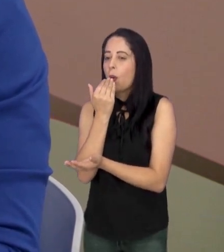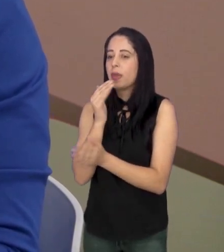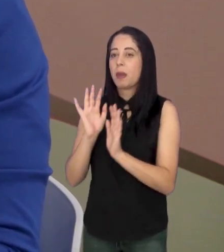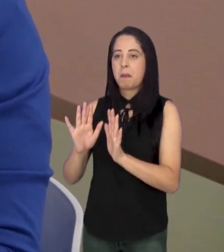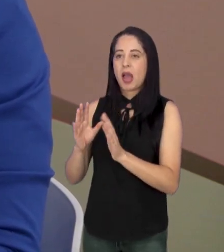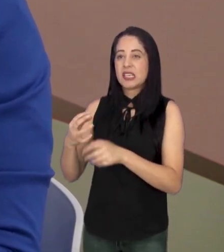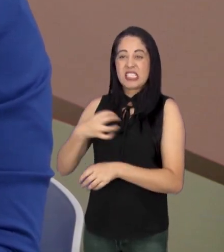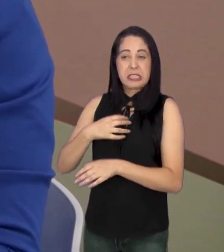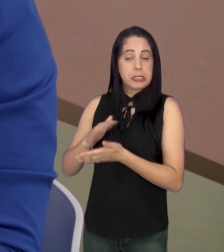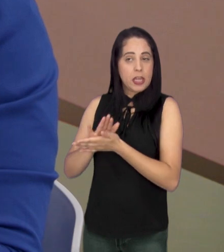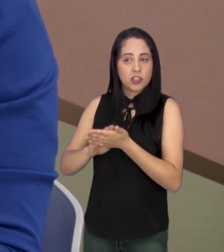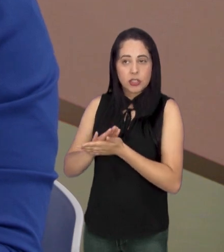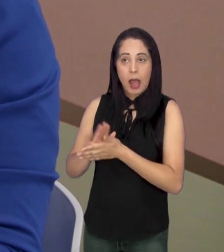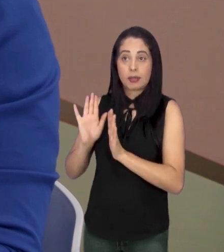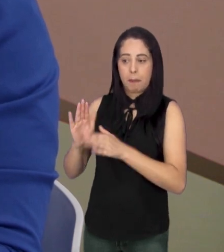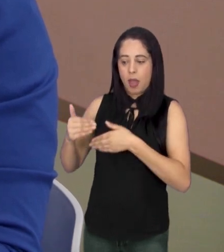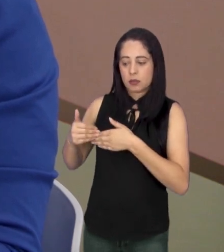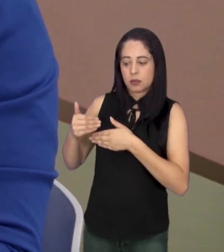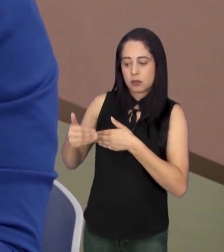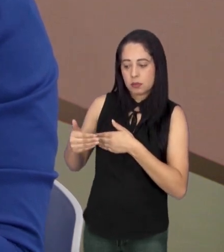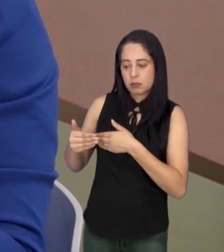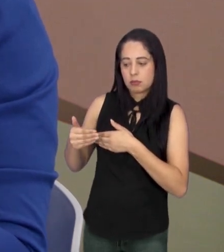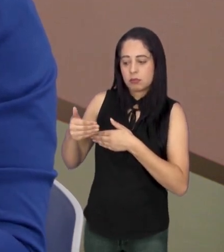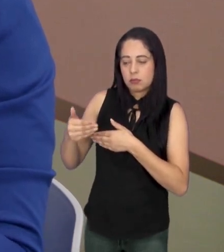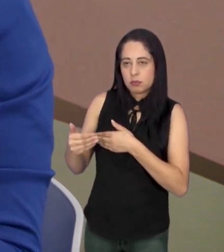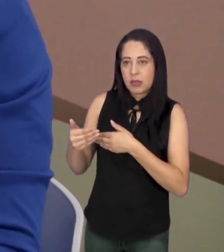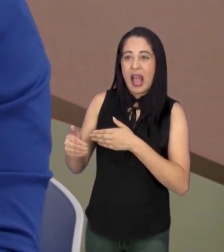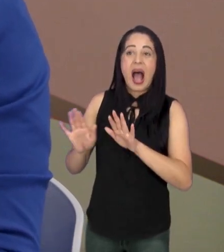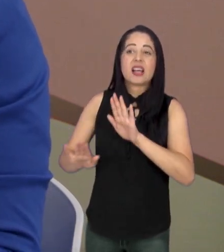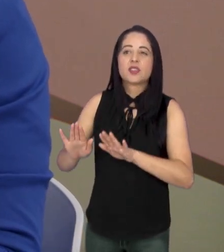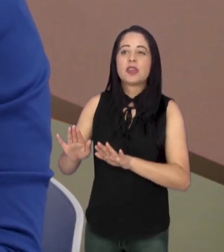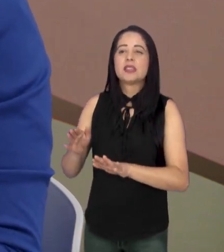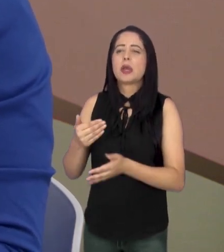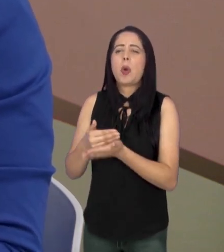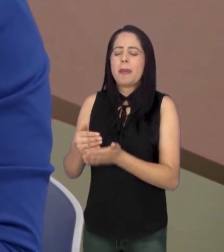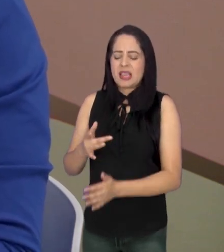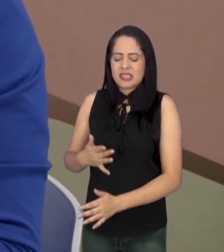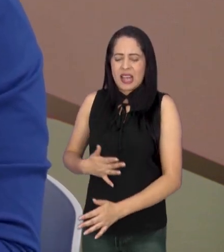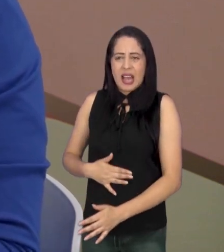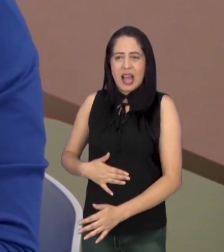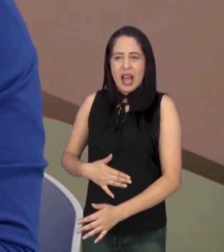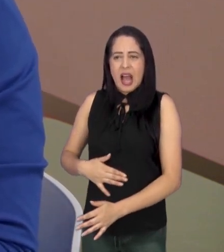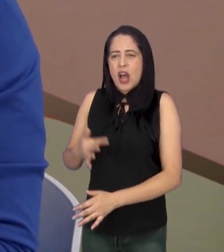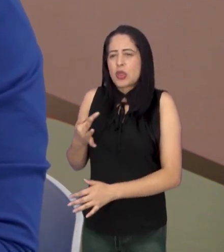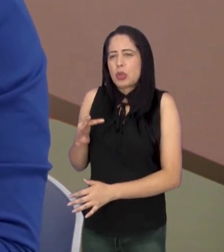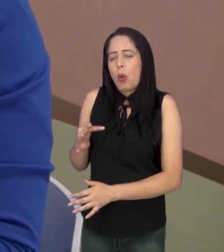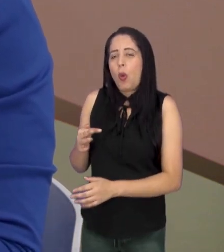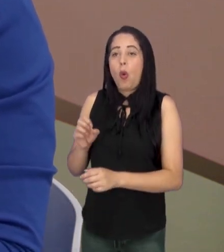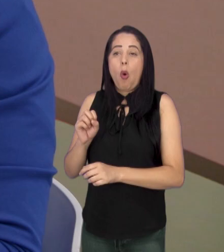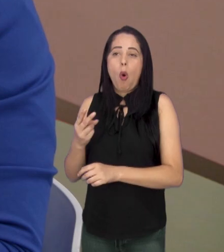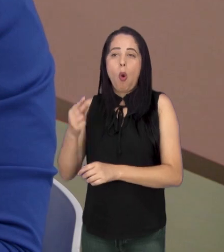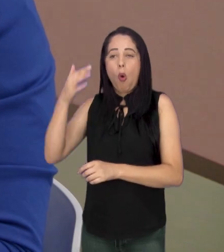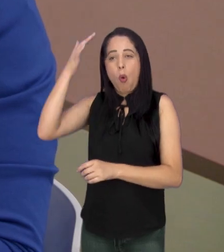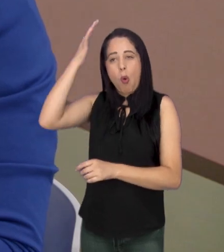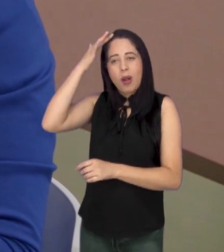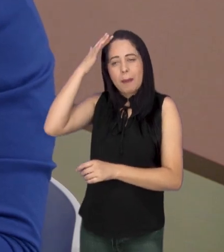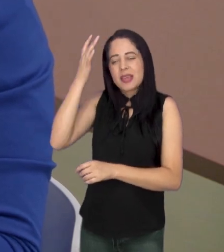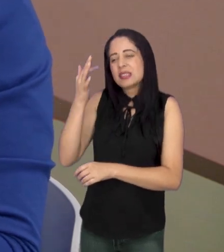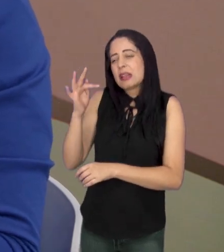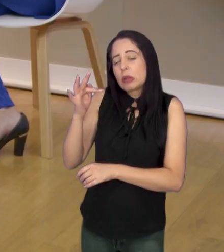te corroendo com o tempo. Então você vai ter uma distensão abdominal mais constante, aquela dorzinha de cabeça chata.